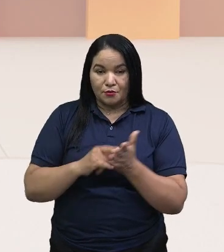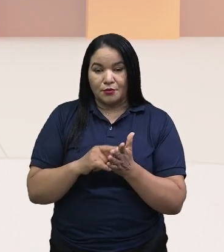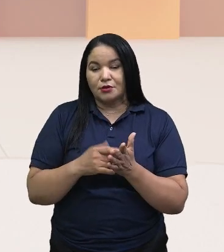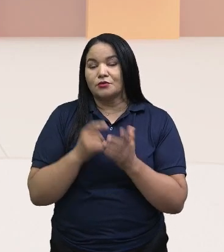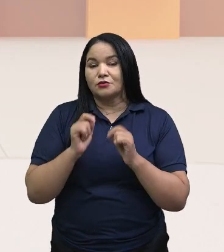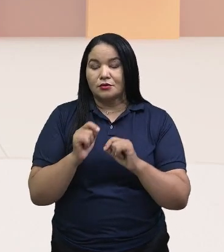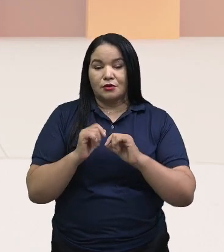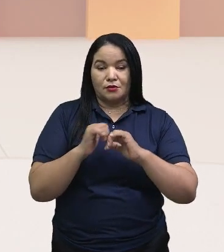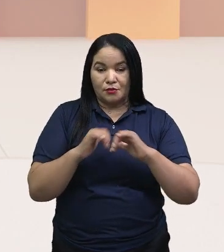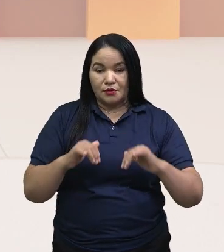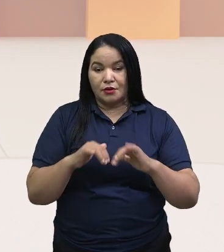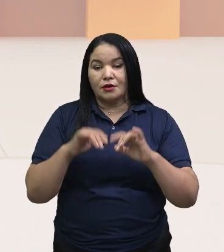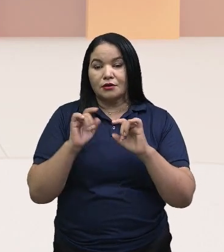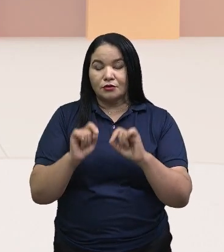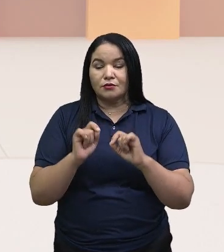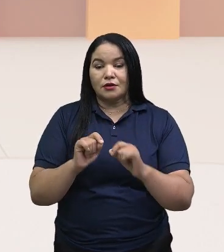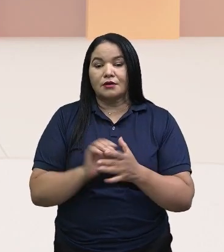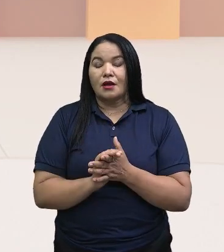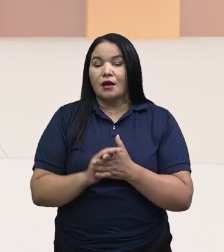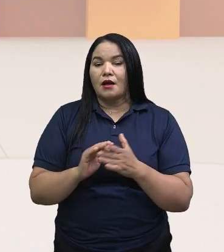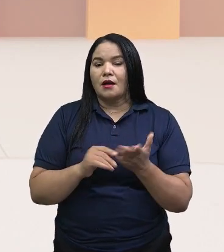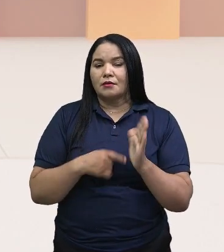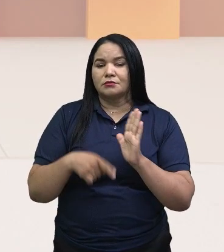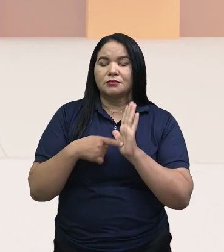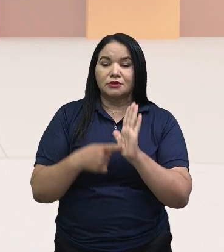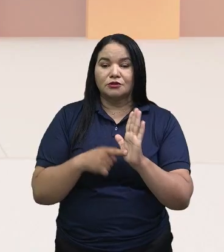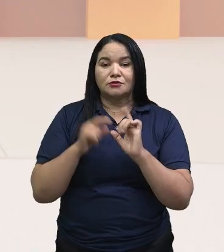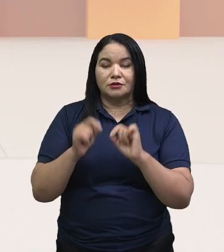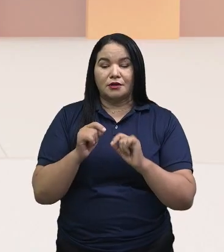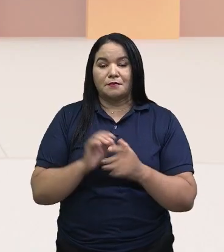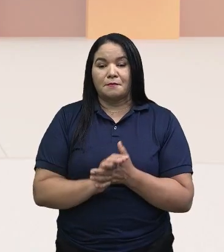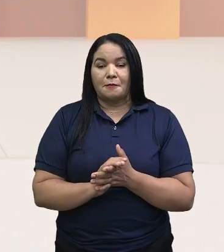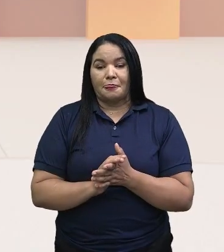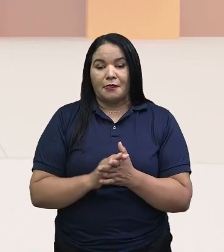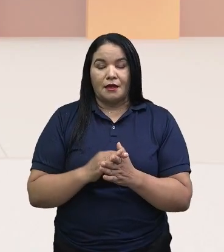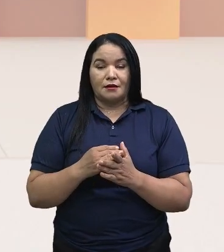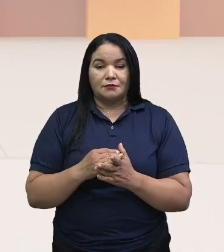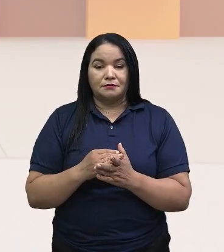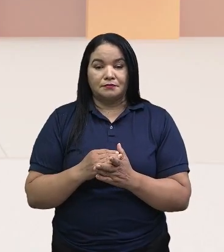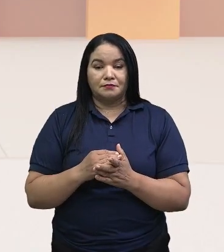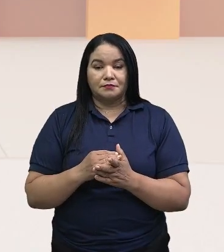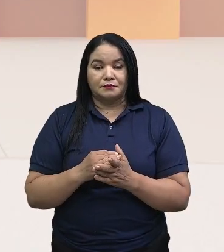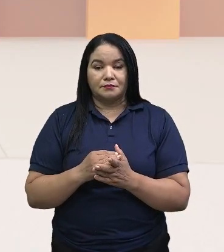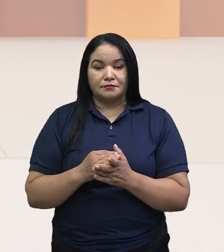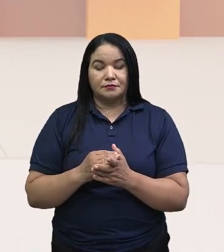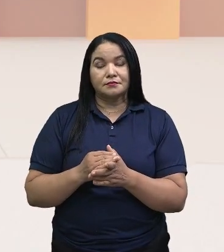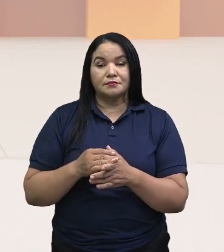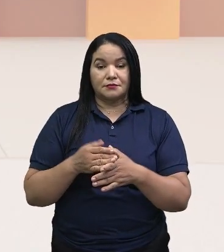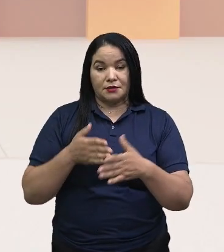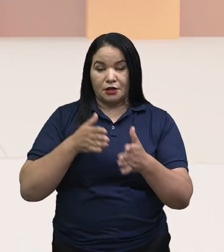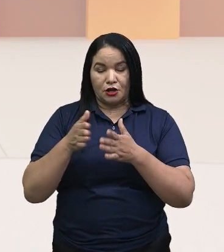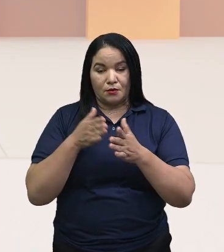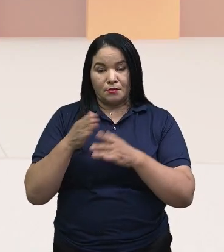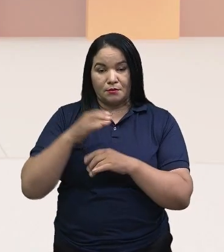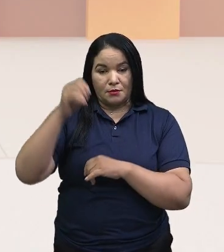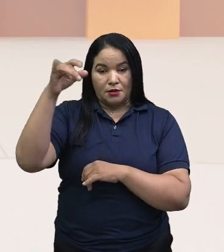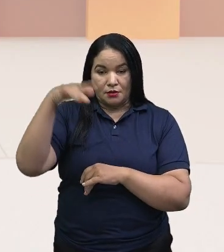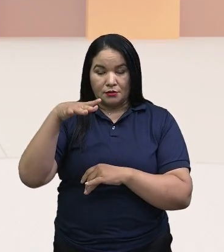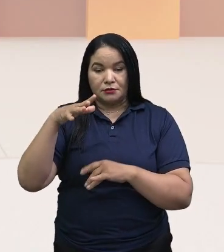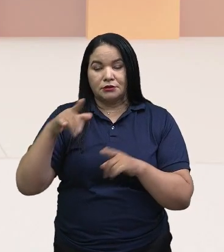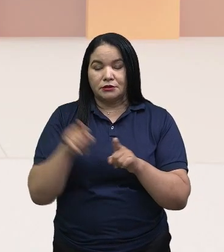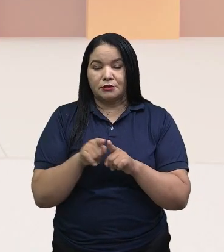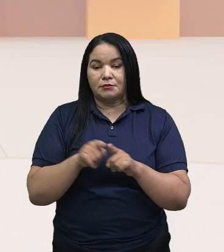vai trazer ideais ligados aos ideais iluministas. Então, você tem dentro